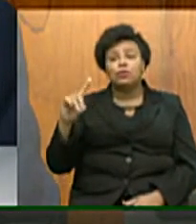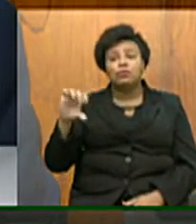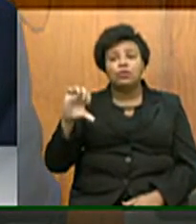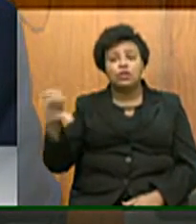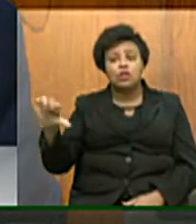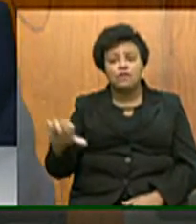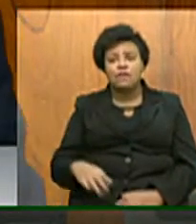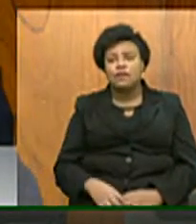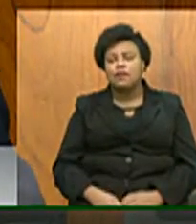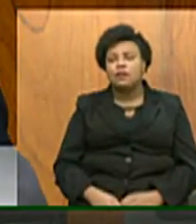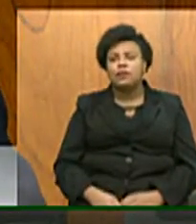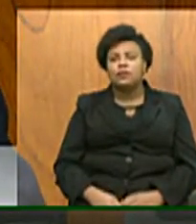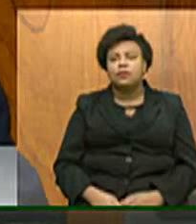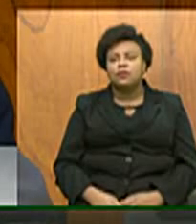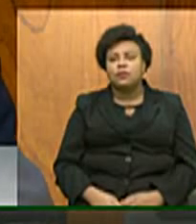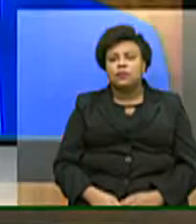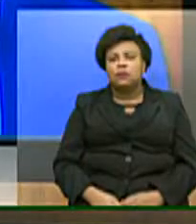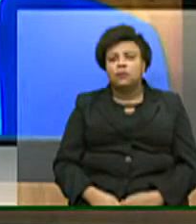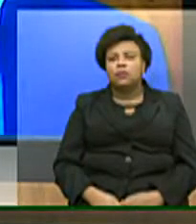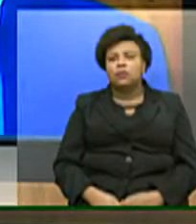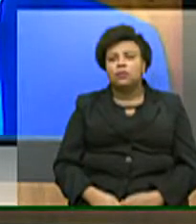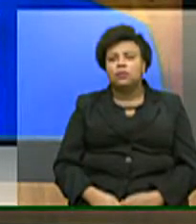514/2019.